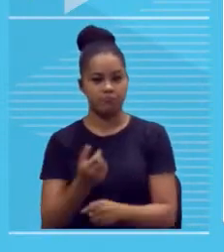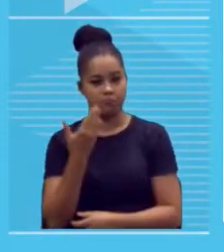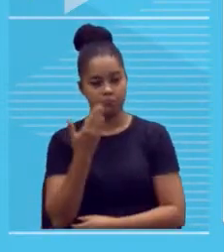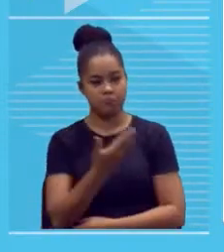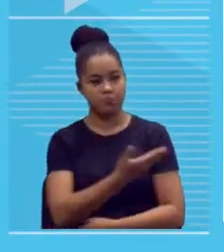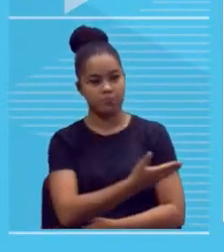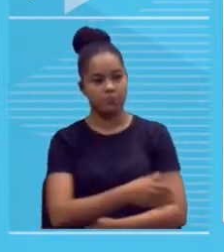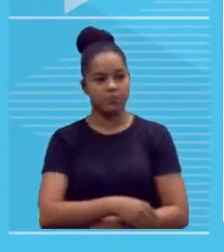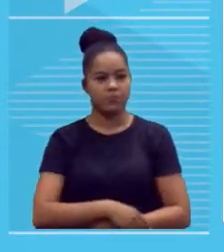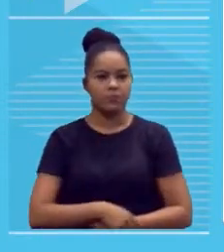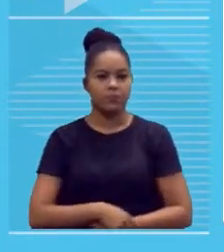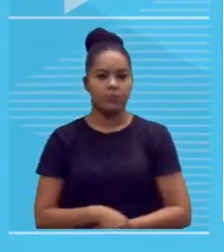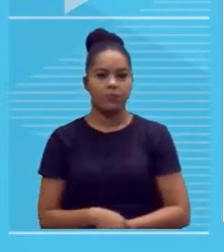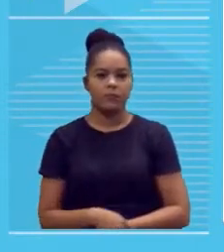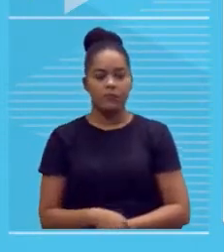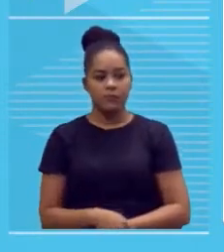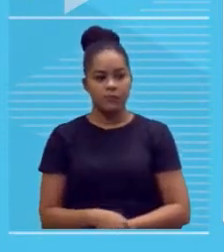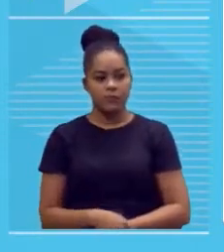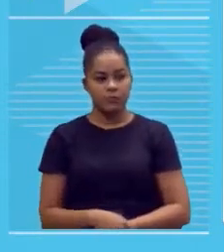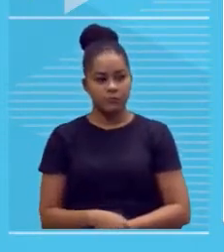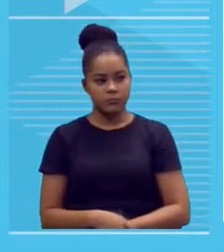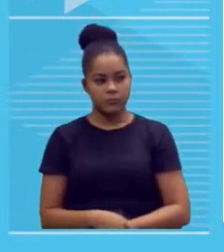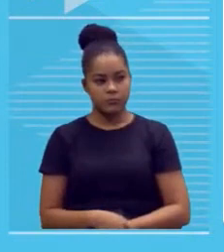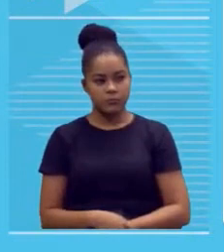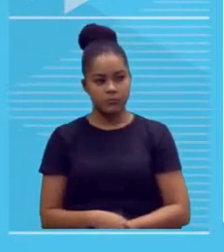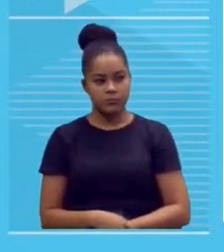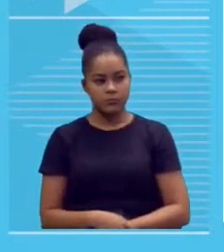B é igual a 1.